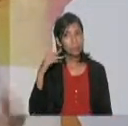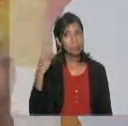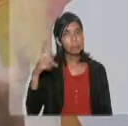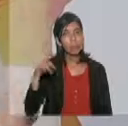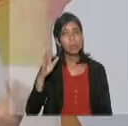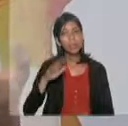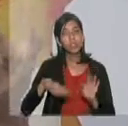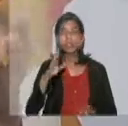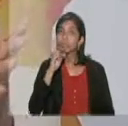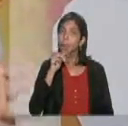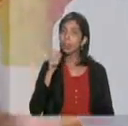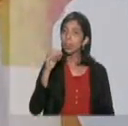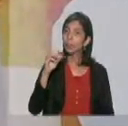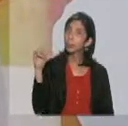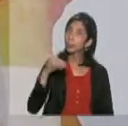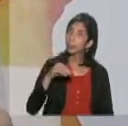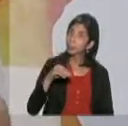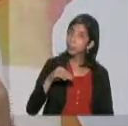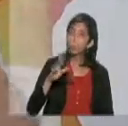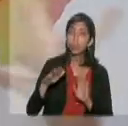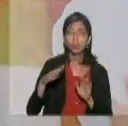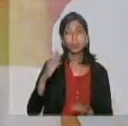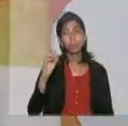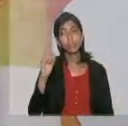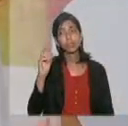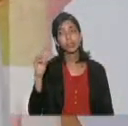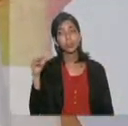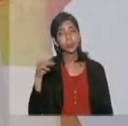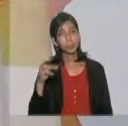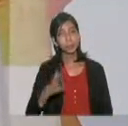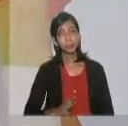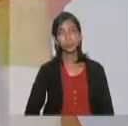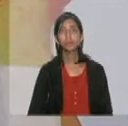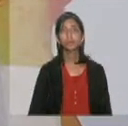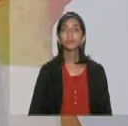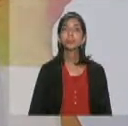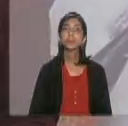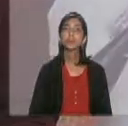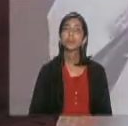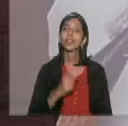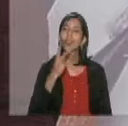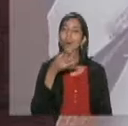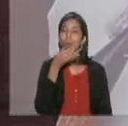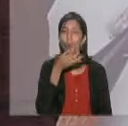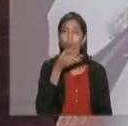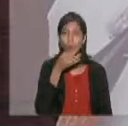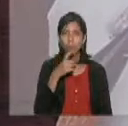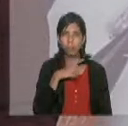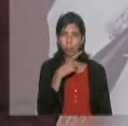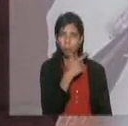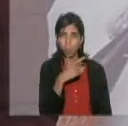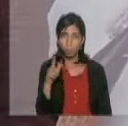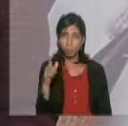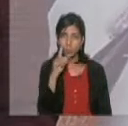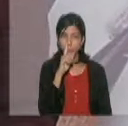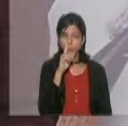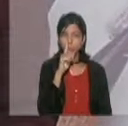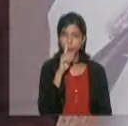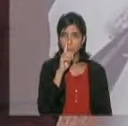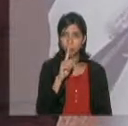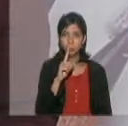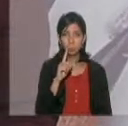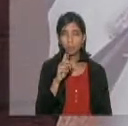apresentado normalmente, né? Não mais misturado. Mas no princípio a gente precisa garantir que a criança... Tem alguns que não tem como, não tem, né? não consegue segurar,